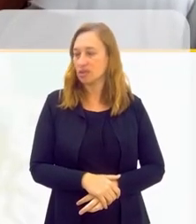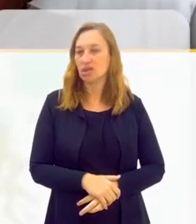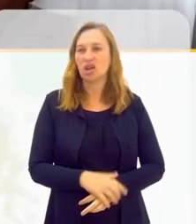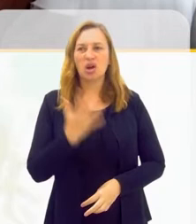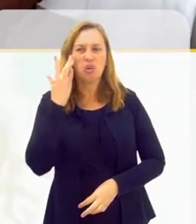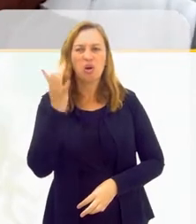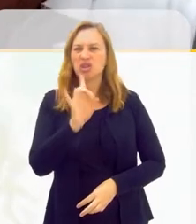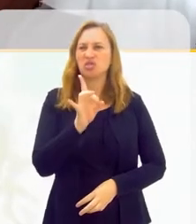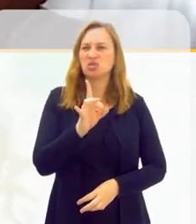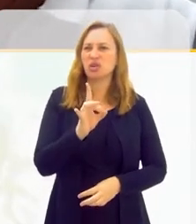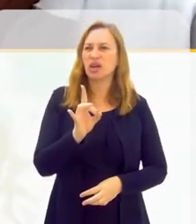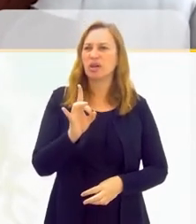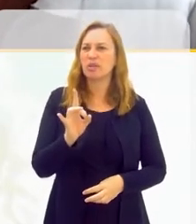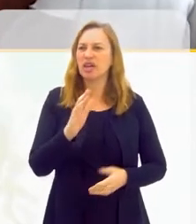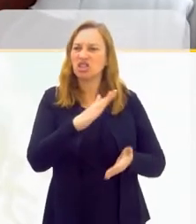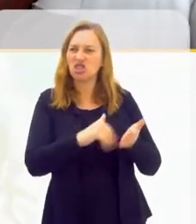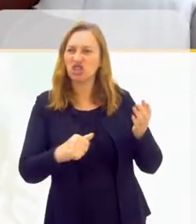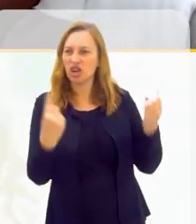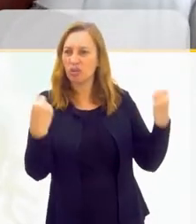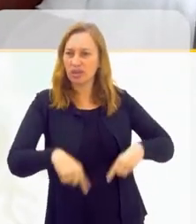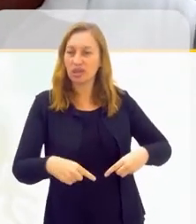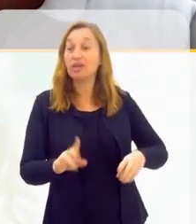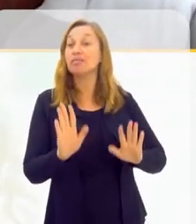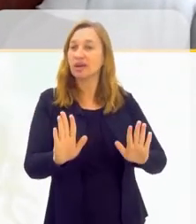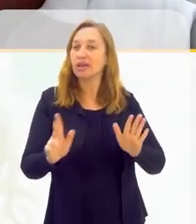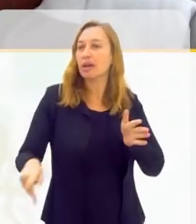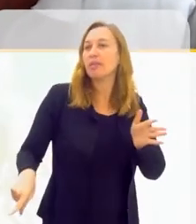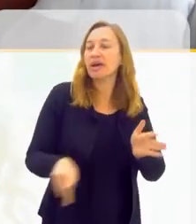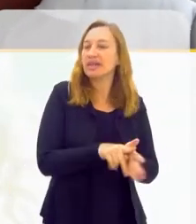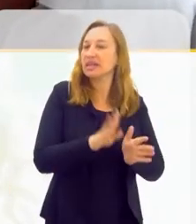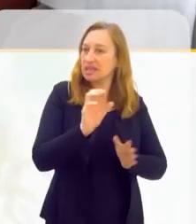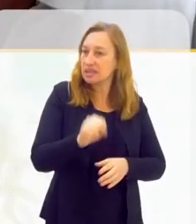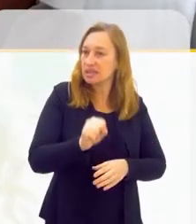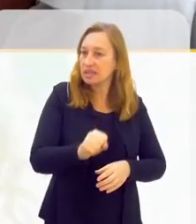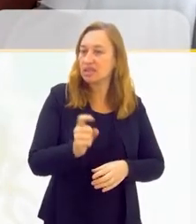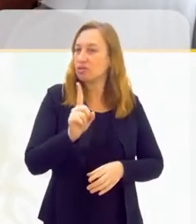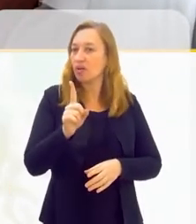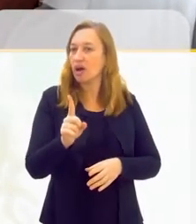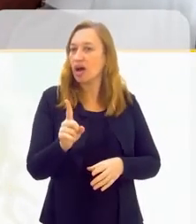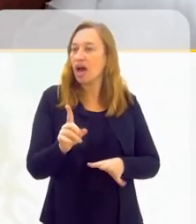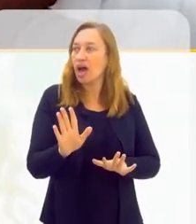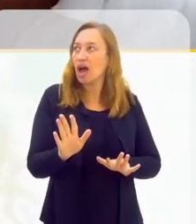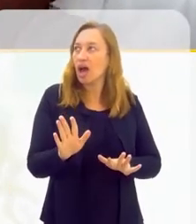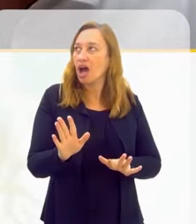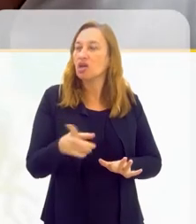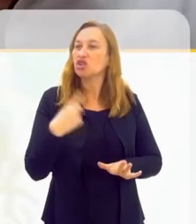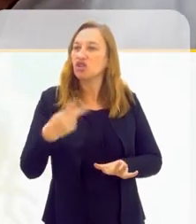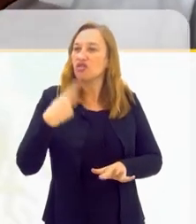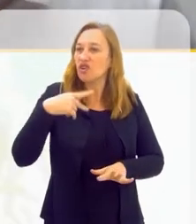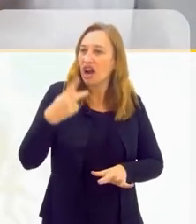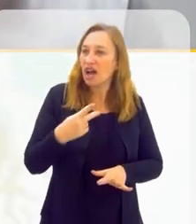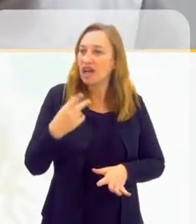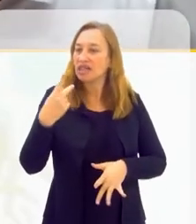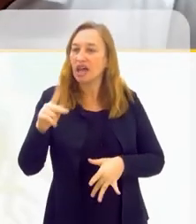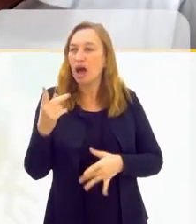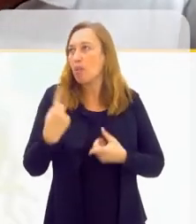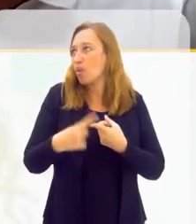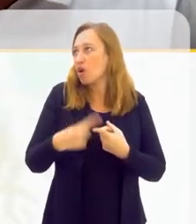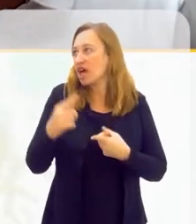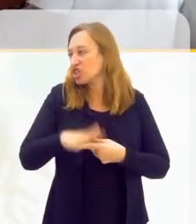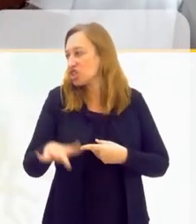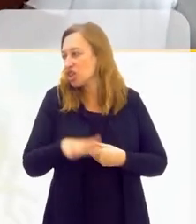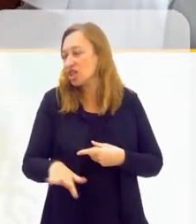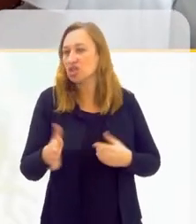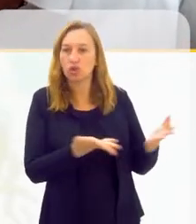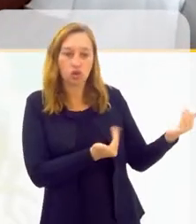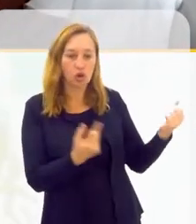Eu acho que não é só tirar a competitividade faz parte, está lá, não é preciso nós falarmos dela, porque as